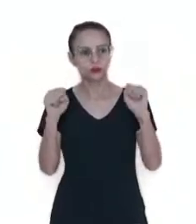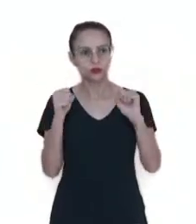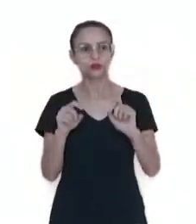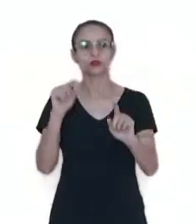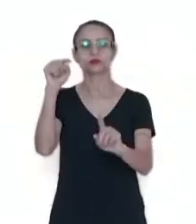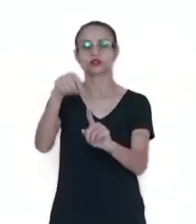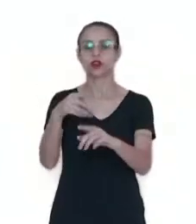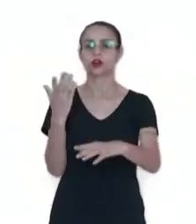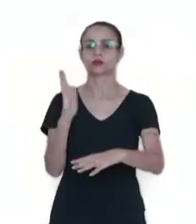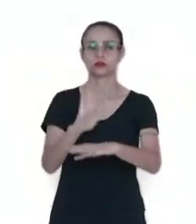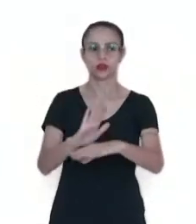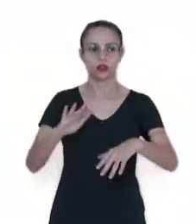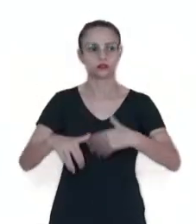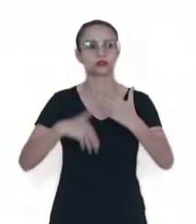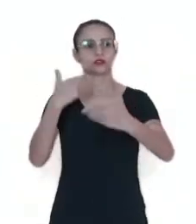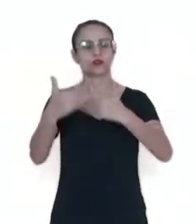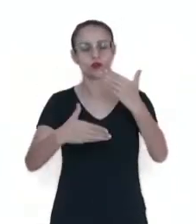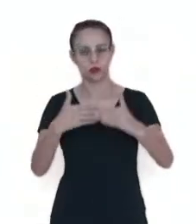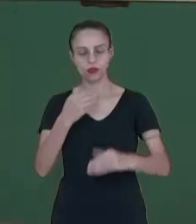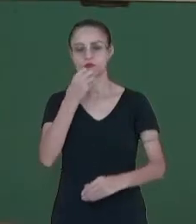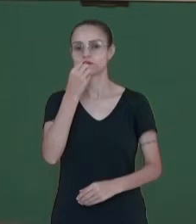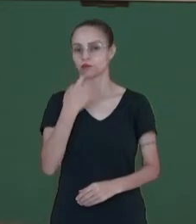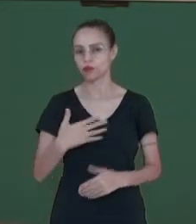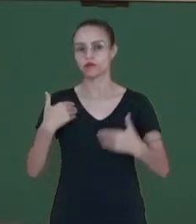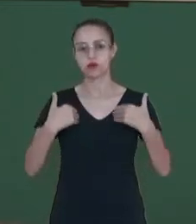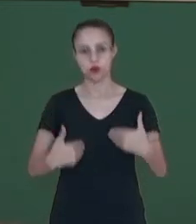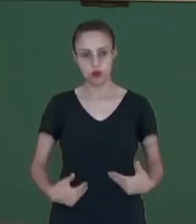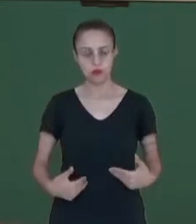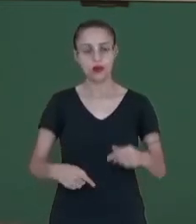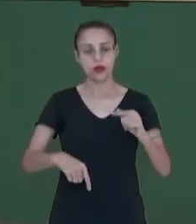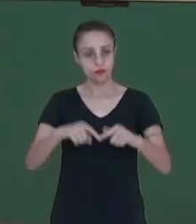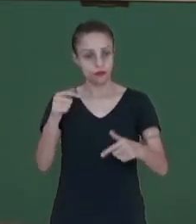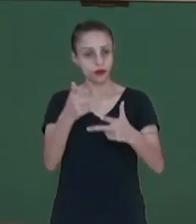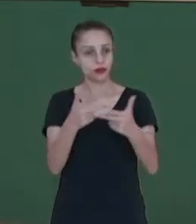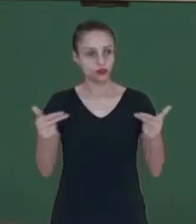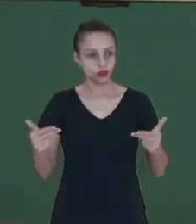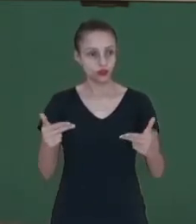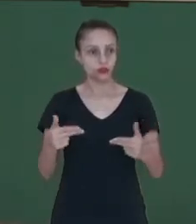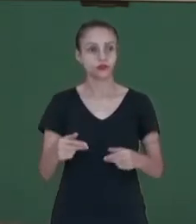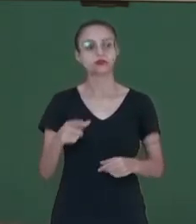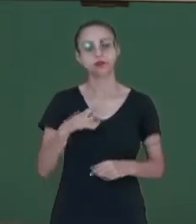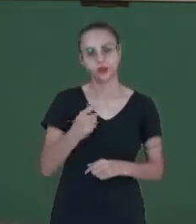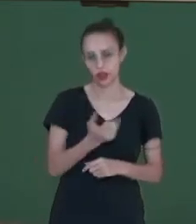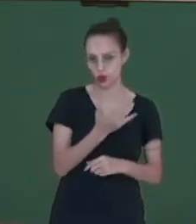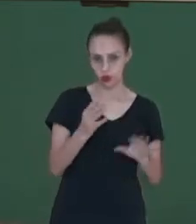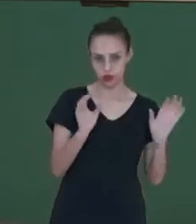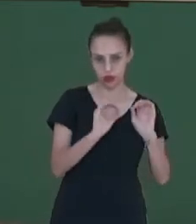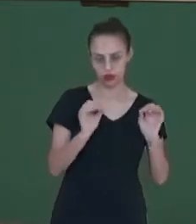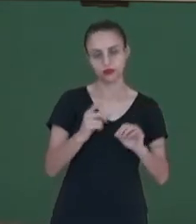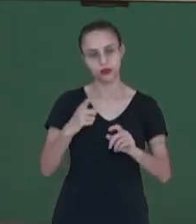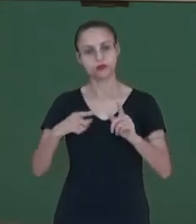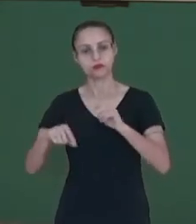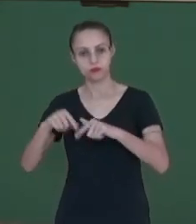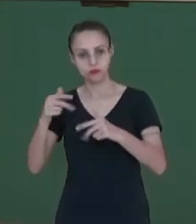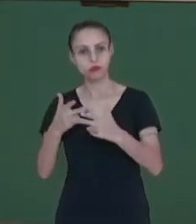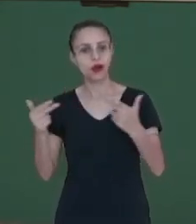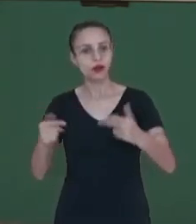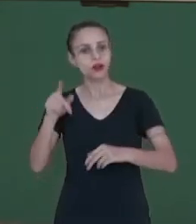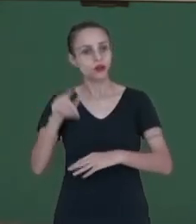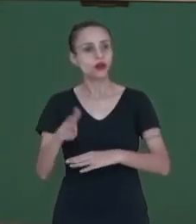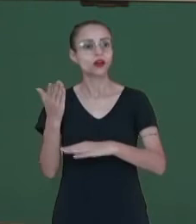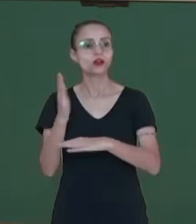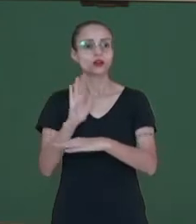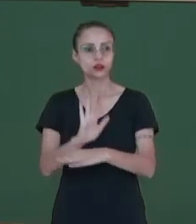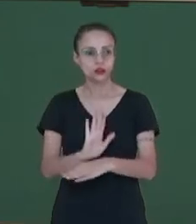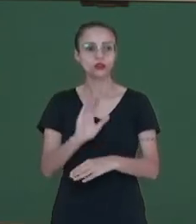objetivo auxiliar no desenvolvimento das aptidões físicas. Então, os aparelhos, tem a ginástica sem aparelho e tem com aparelho. Então, o aparelho